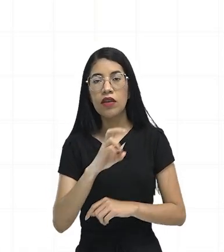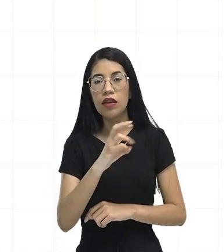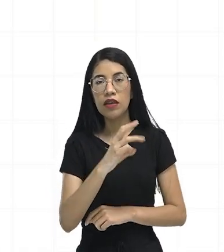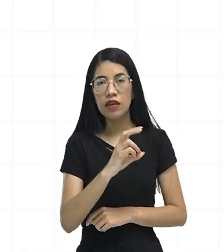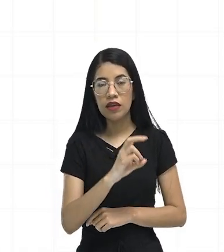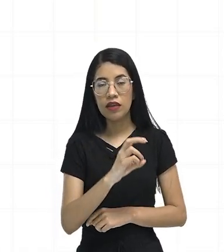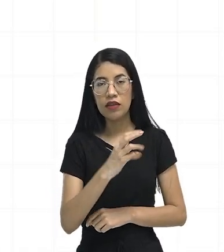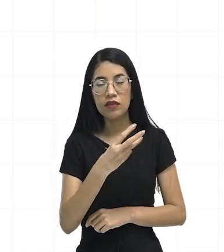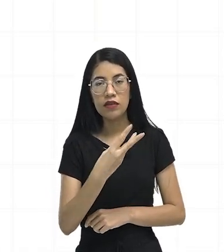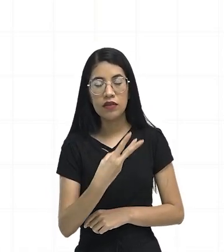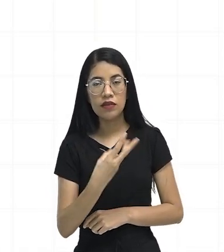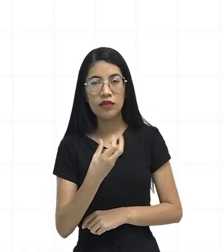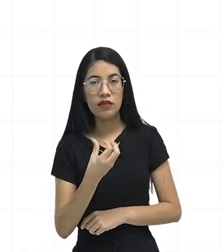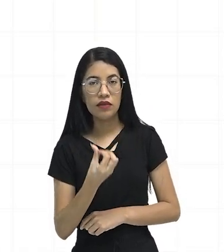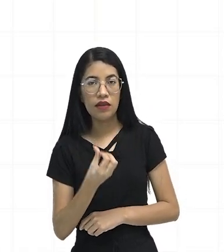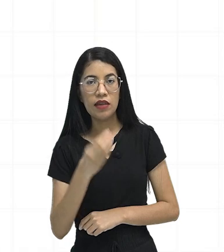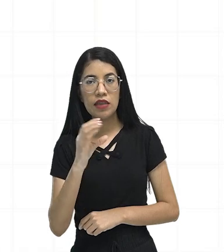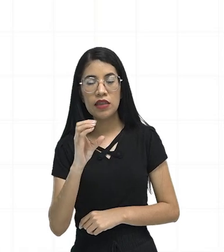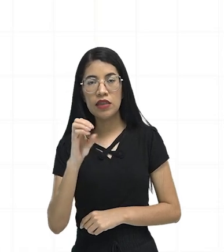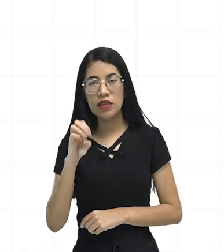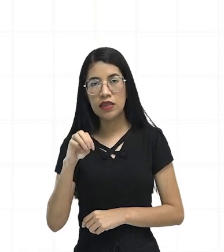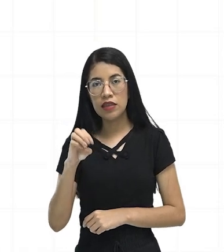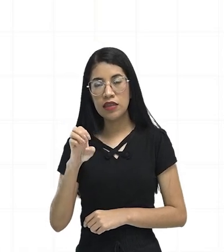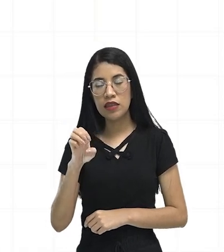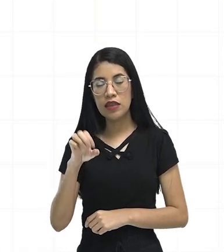536 centésimos, tá?